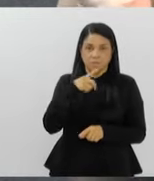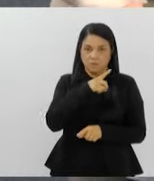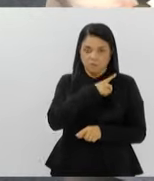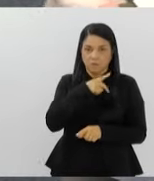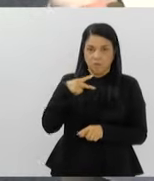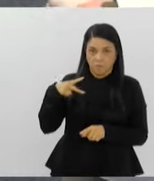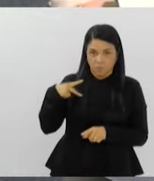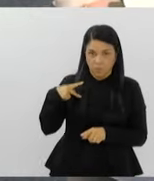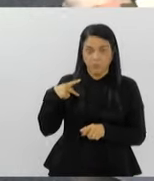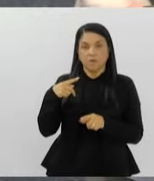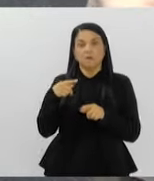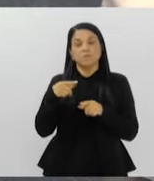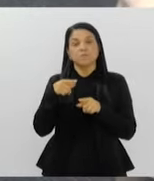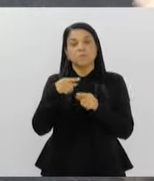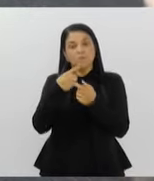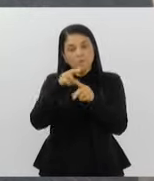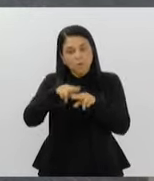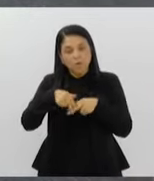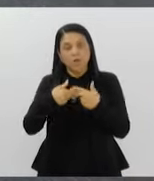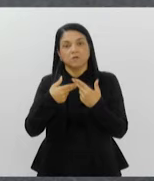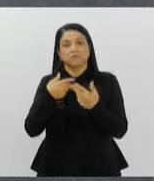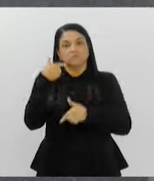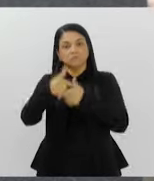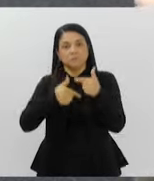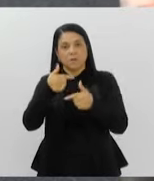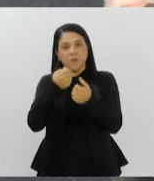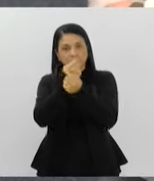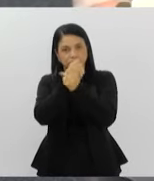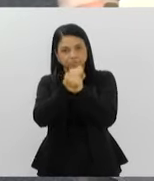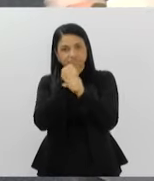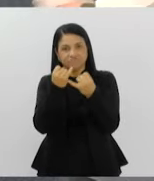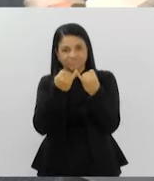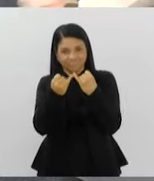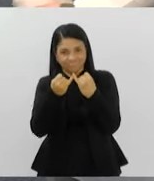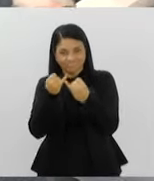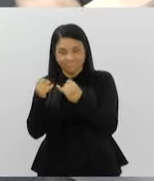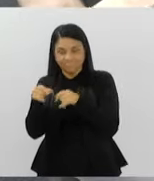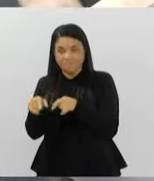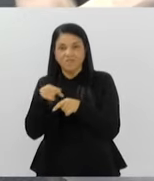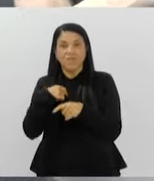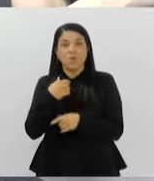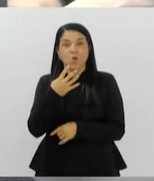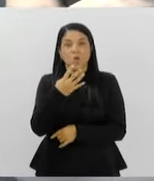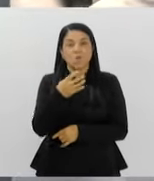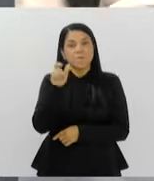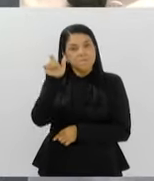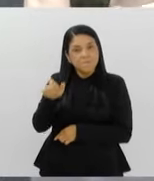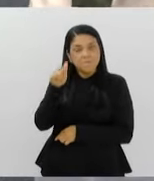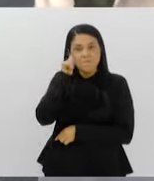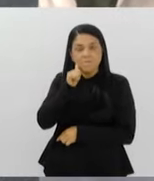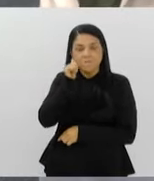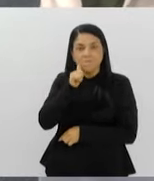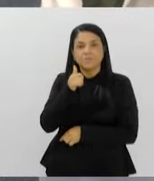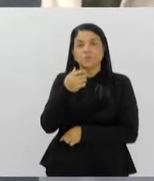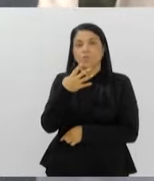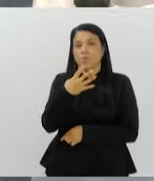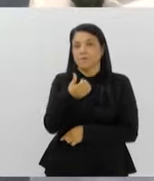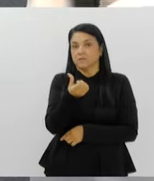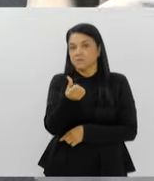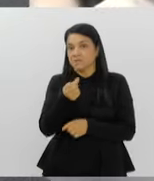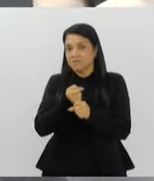análogo à escravidão. Eu destaco aqui uma senhora que passou 46 anos sem recebimento de salário, que dos